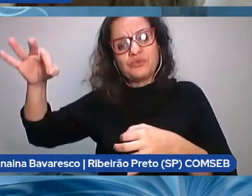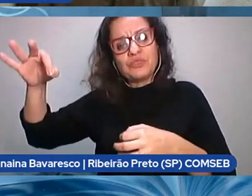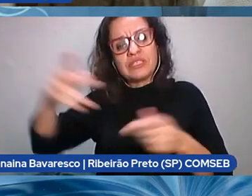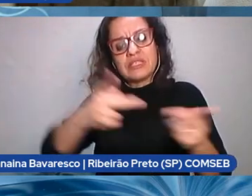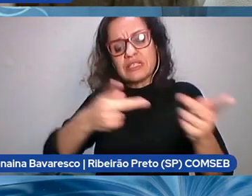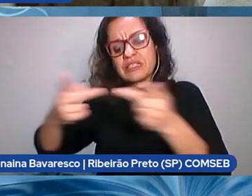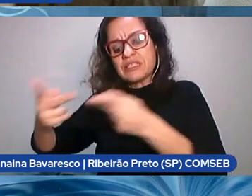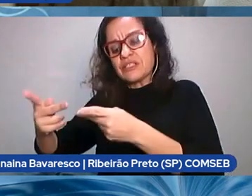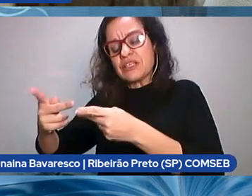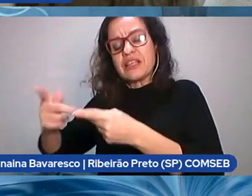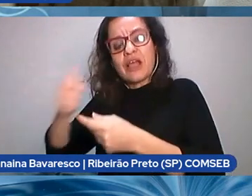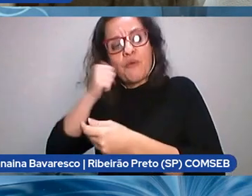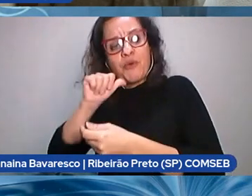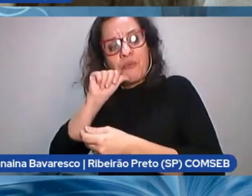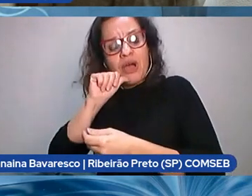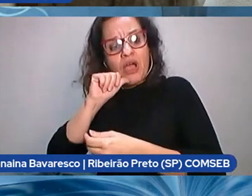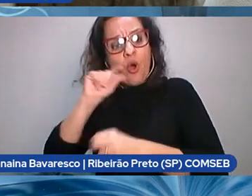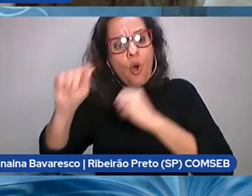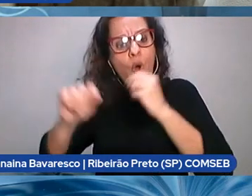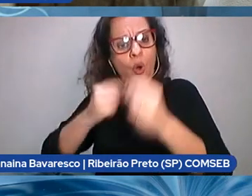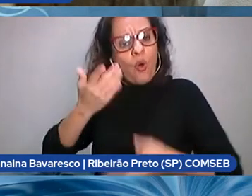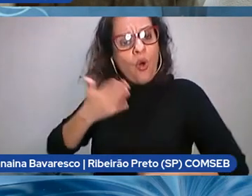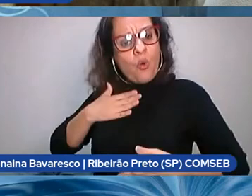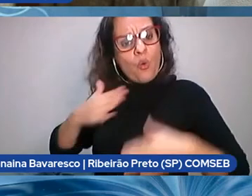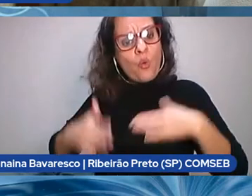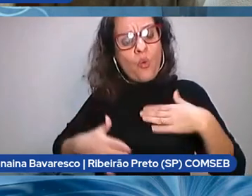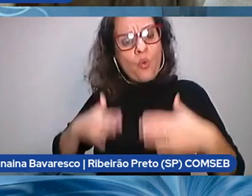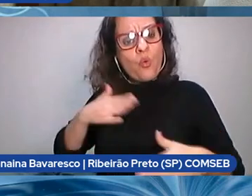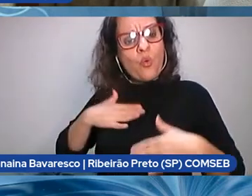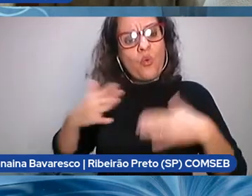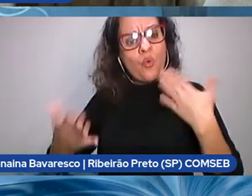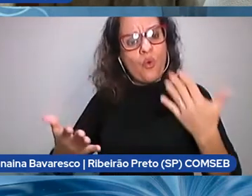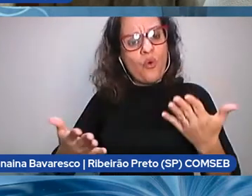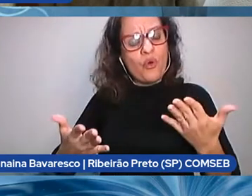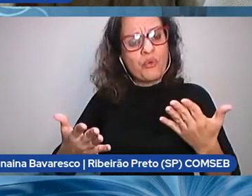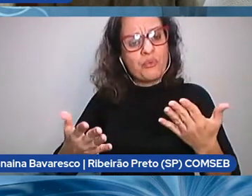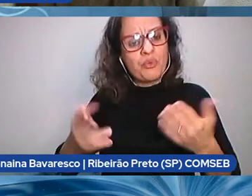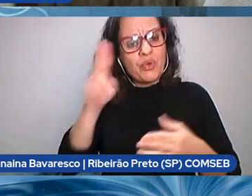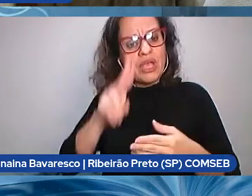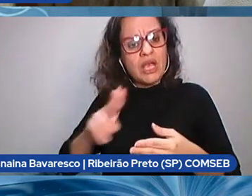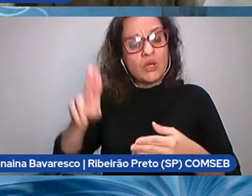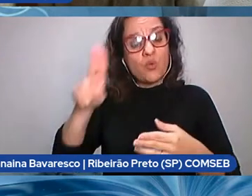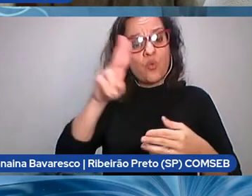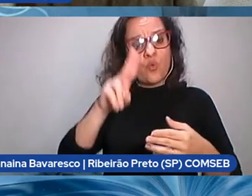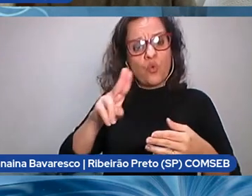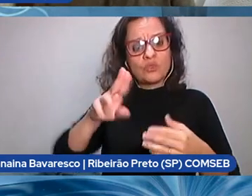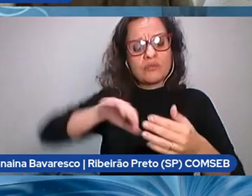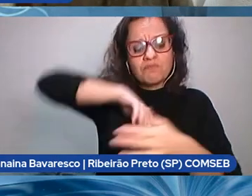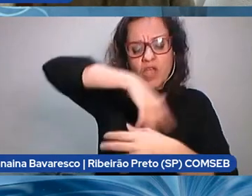que corpo ele vai? Qual é o tipo de envoltório que ele passa